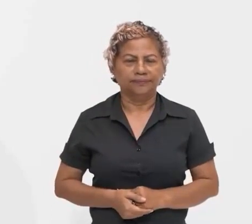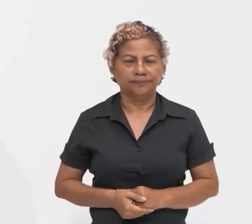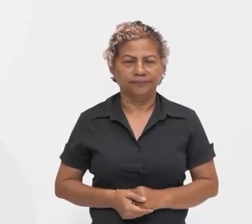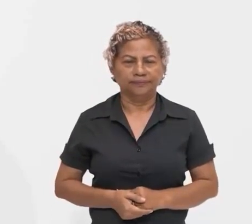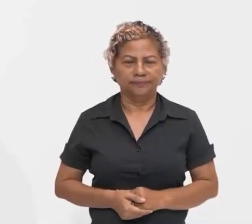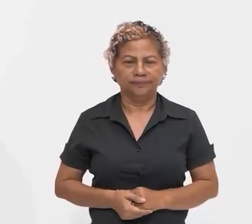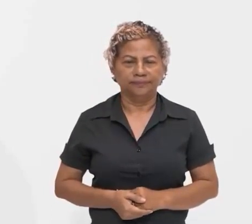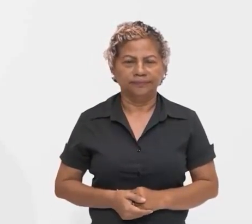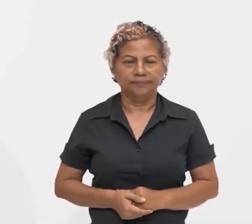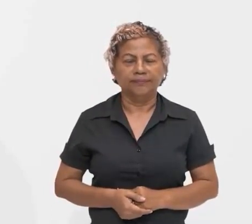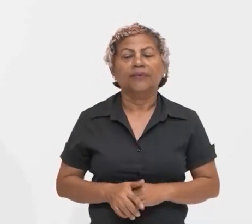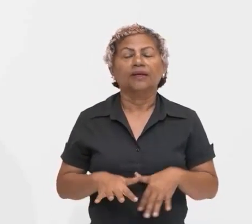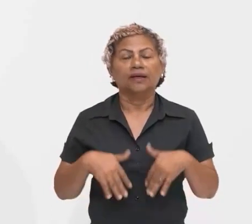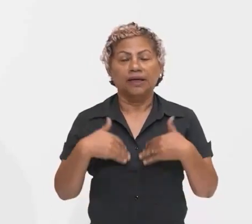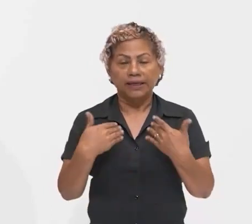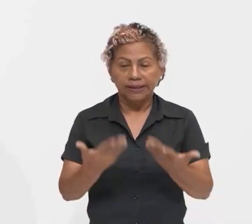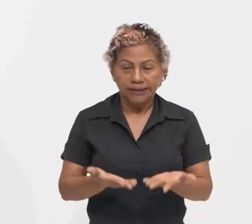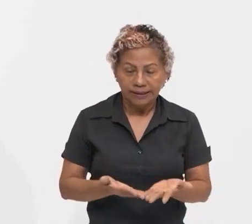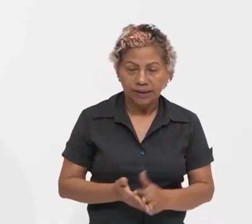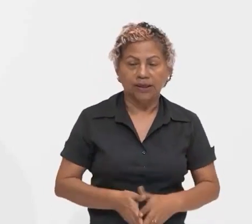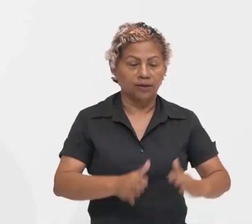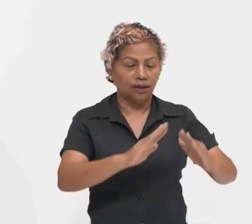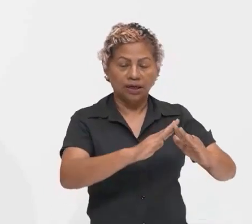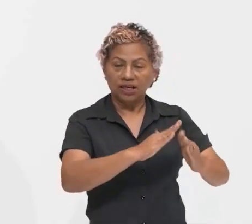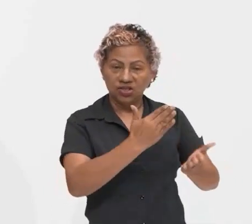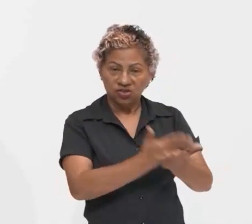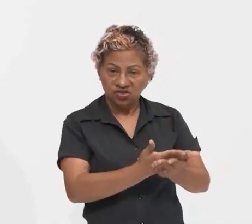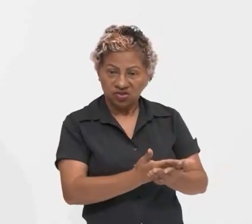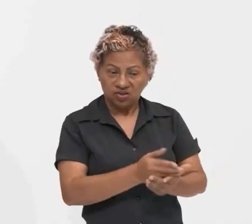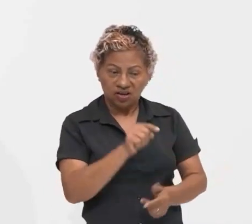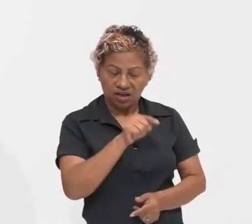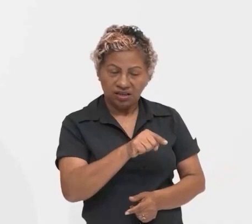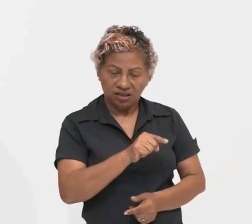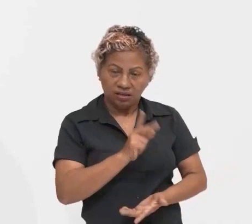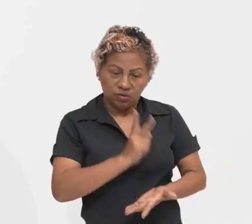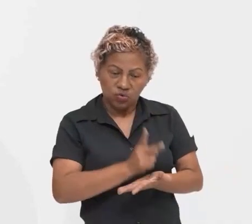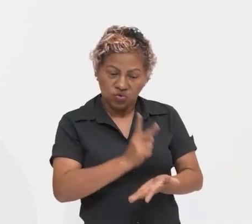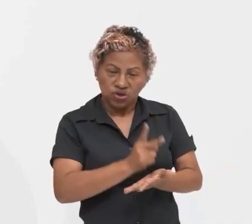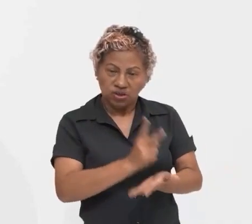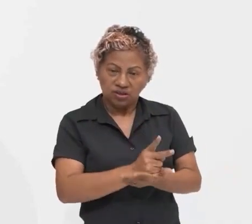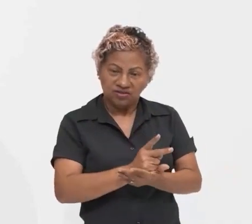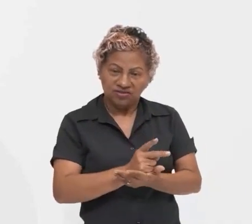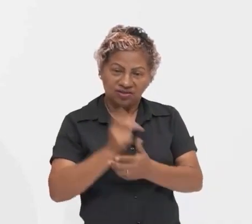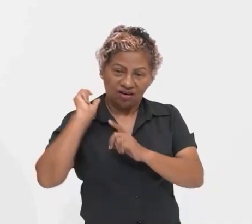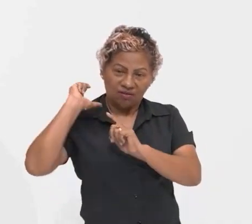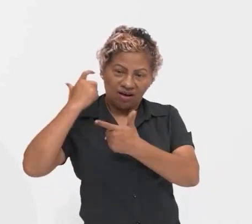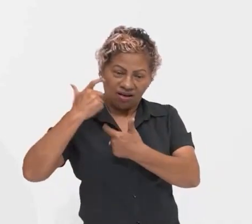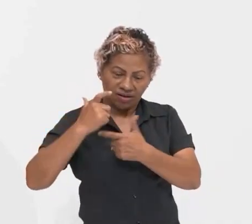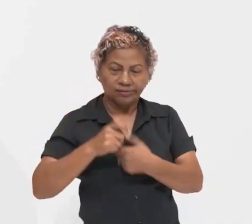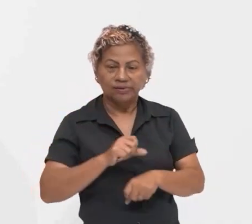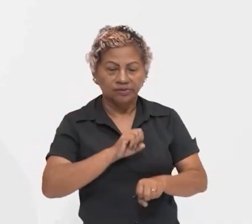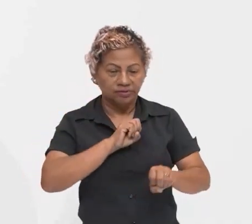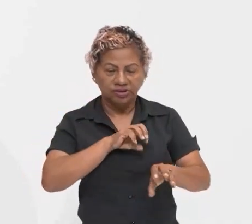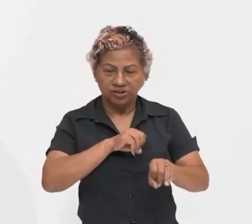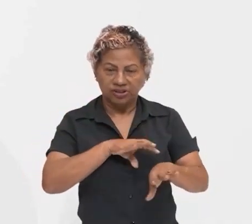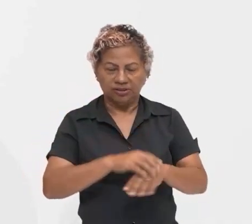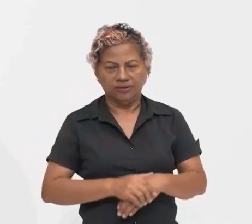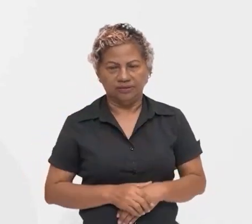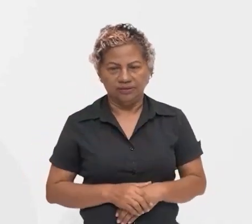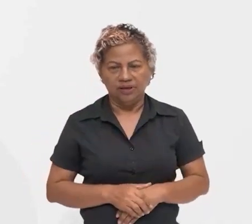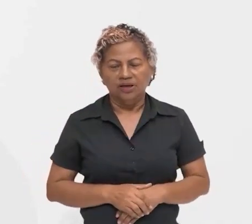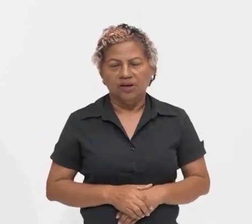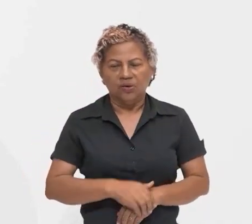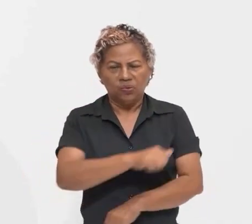Muitas escolas ainda ensinam seus alunos do jeito tradicionais. Qual é esse jeito tradicional? Sentado